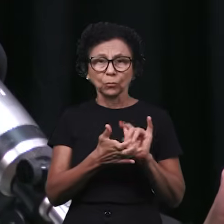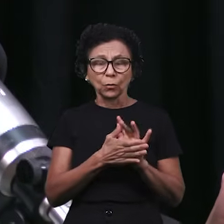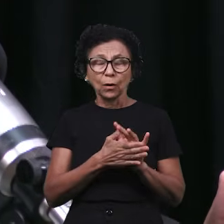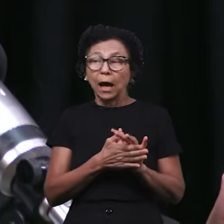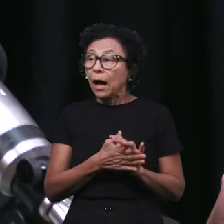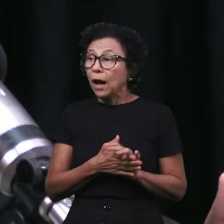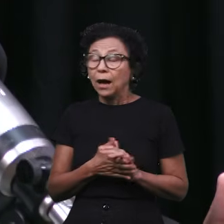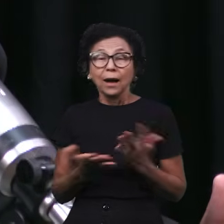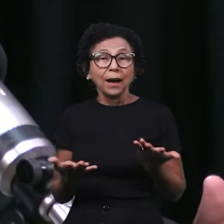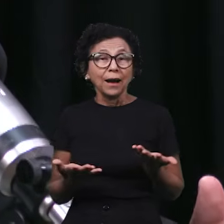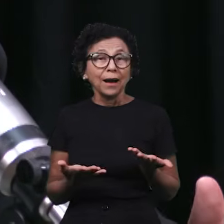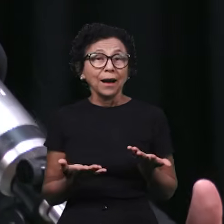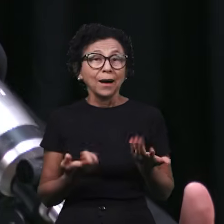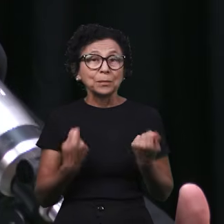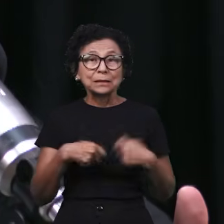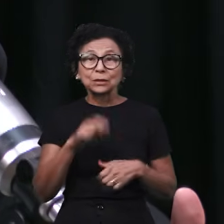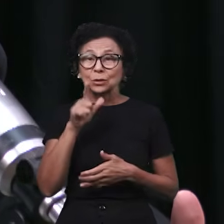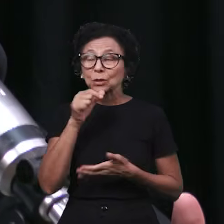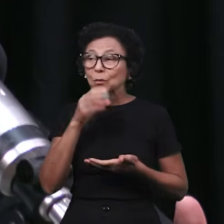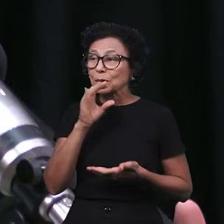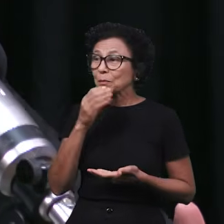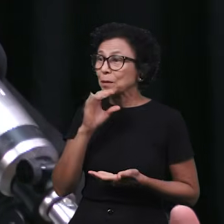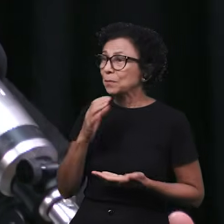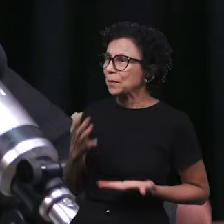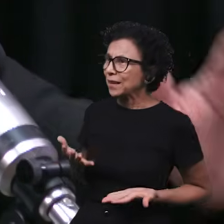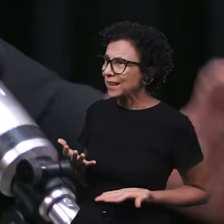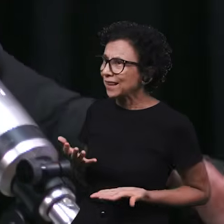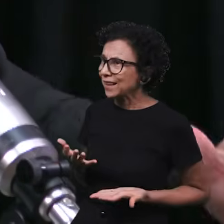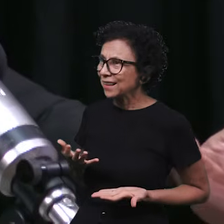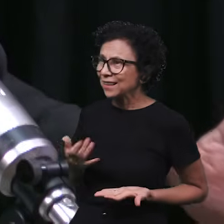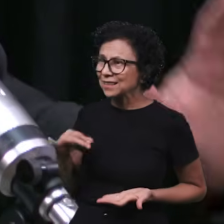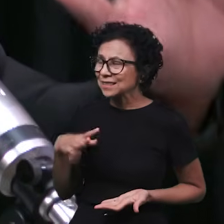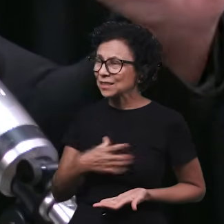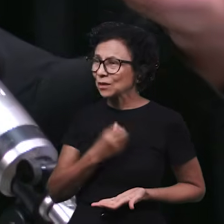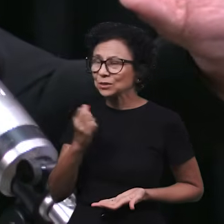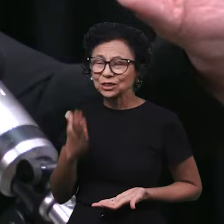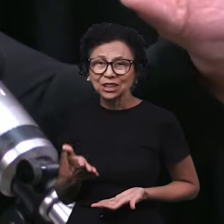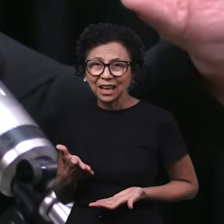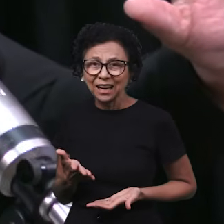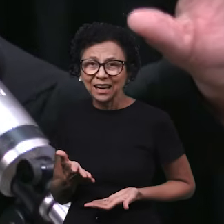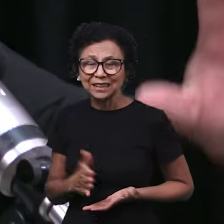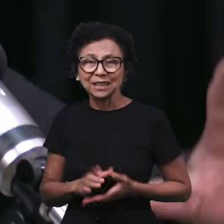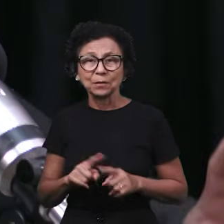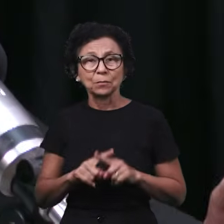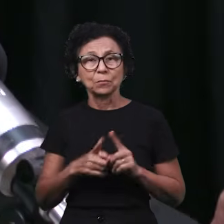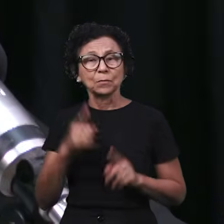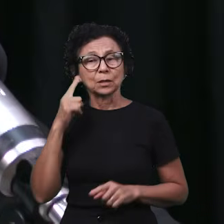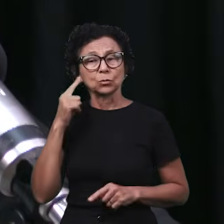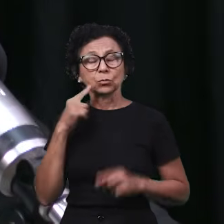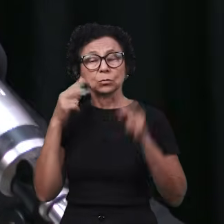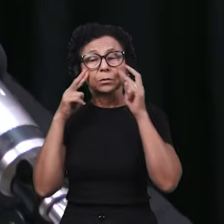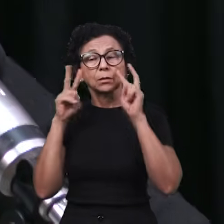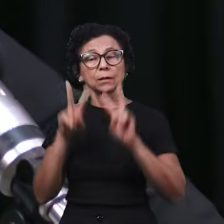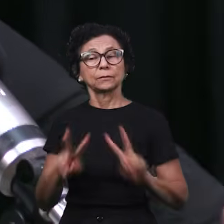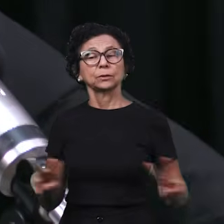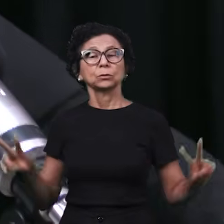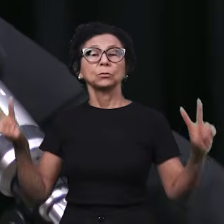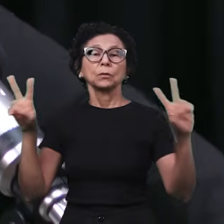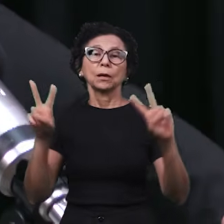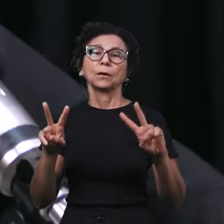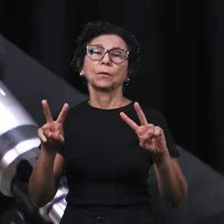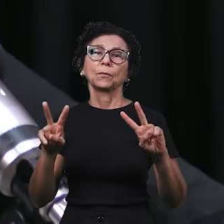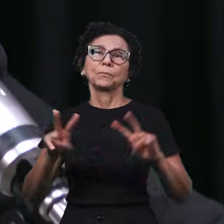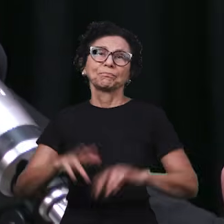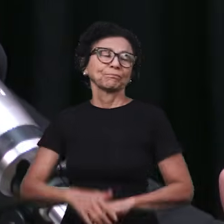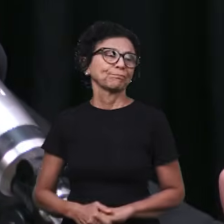eu sou crente. Então o surdo, como ele é mais literal ainda, porque ele é visual e espacial, ele vai acessar o português com essa palavra, ele vai entender literalmente,